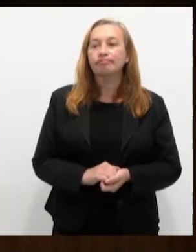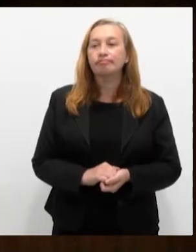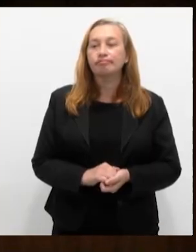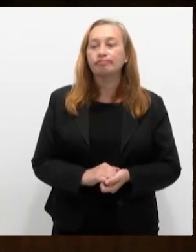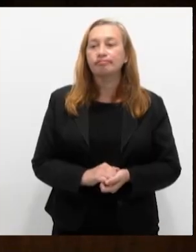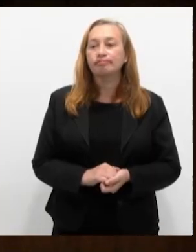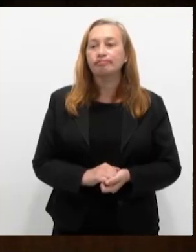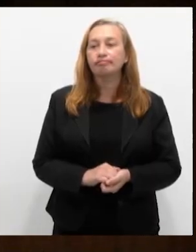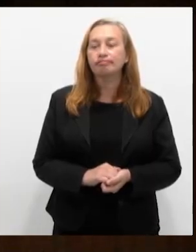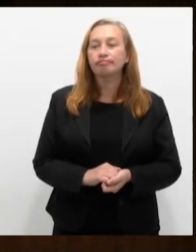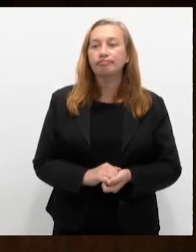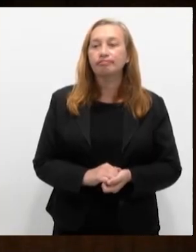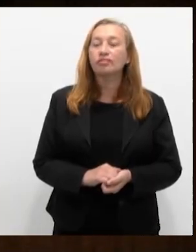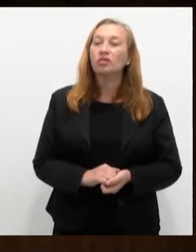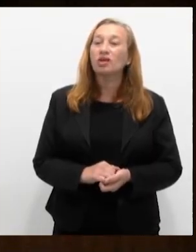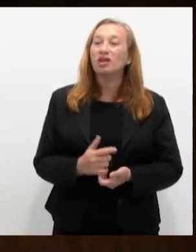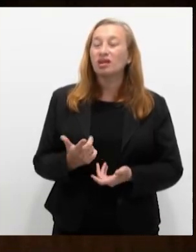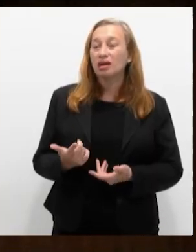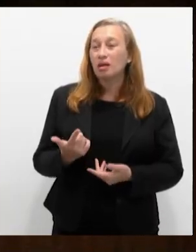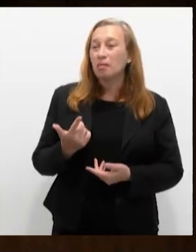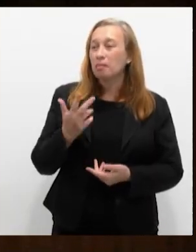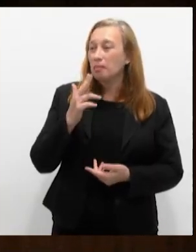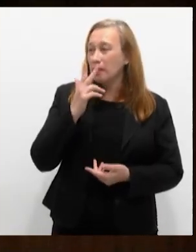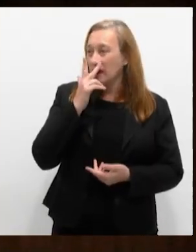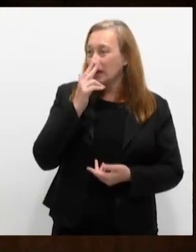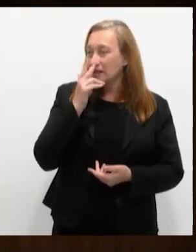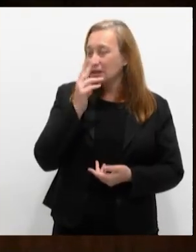bravio, porque do jeito que estava, dava a entender